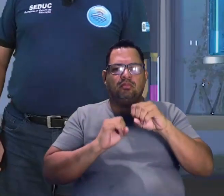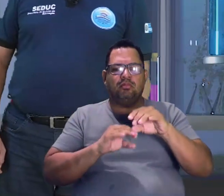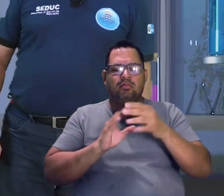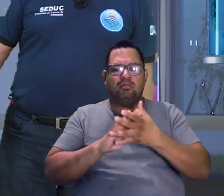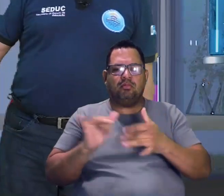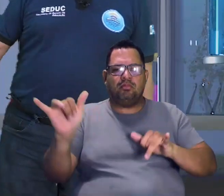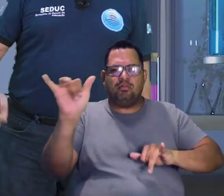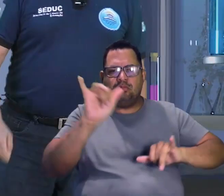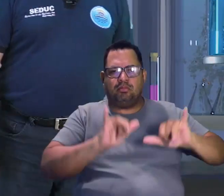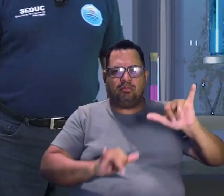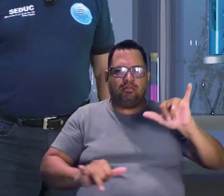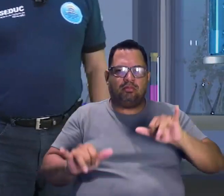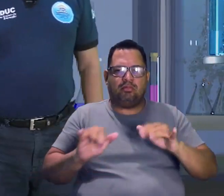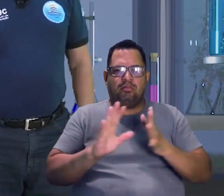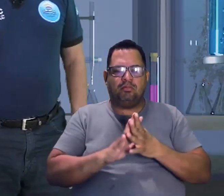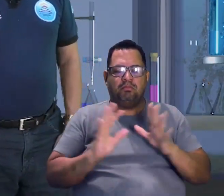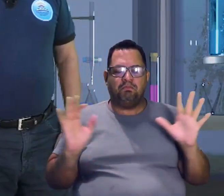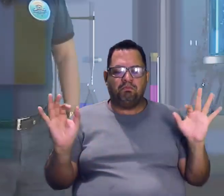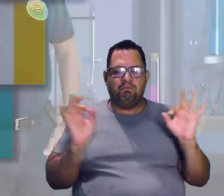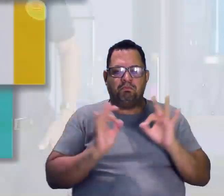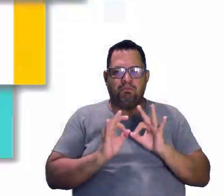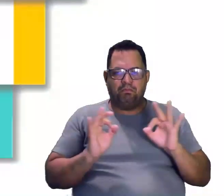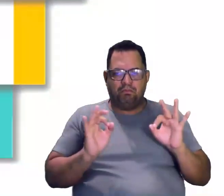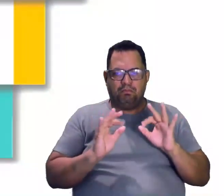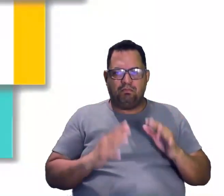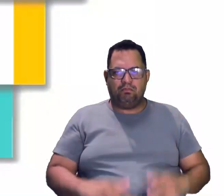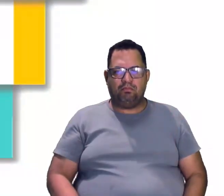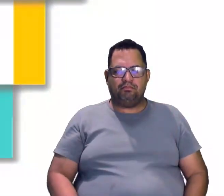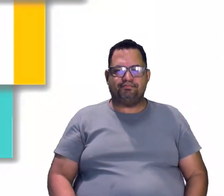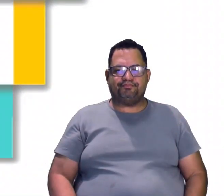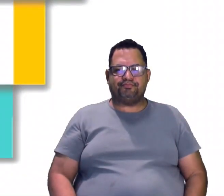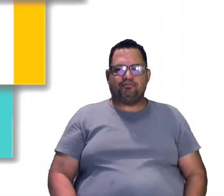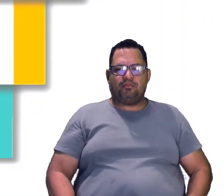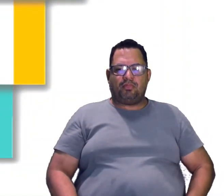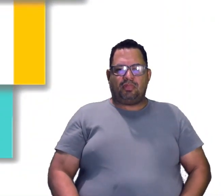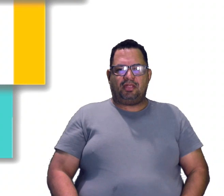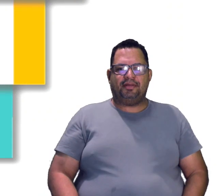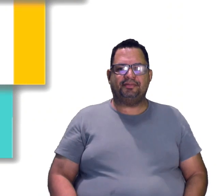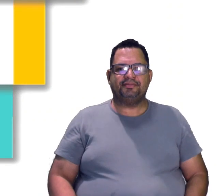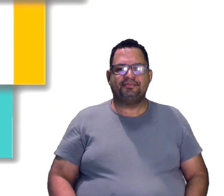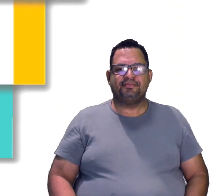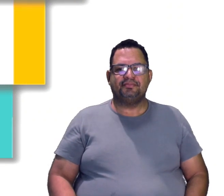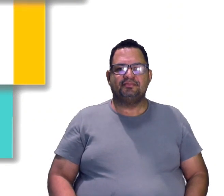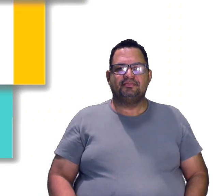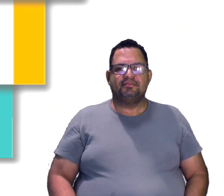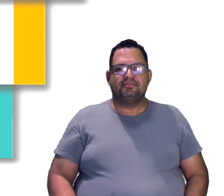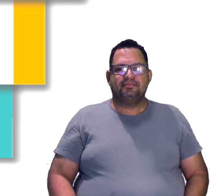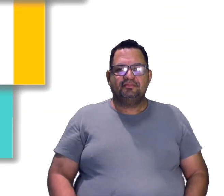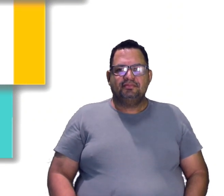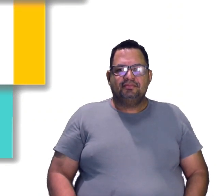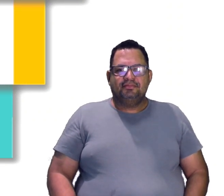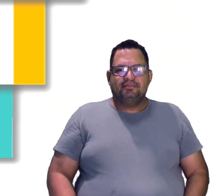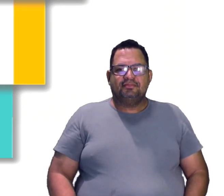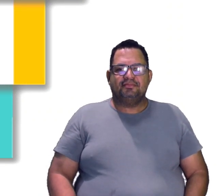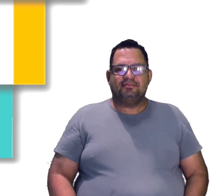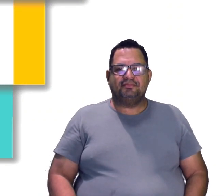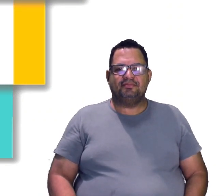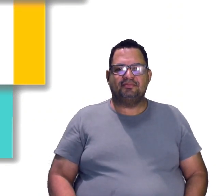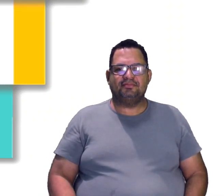né, professor Perfeitamente, Almeida? professora Sabrina. E prossiga, professora, desculpa. Então, vamos lá,